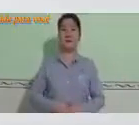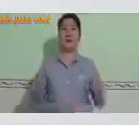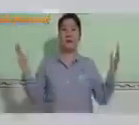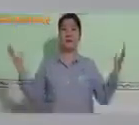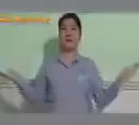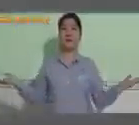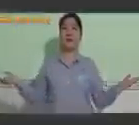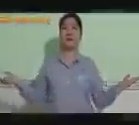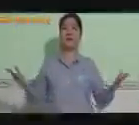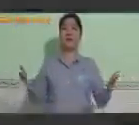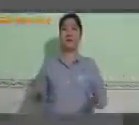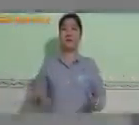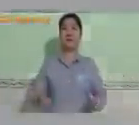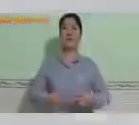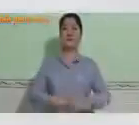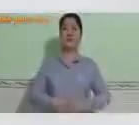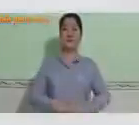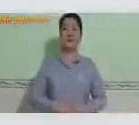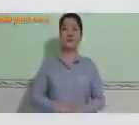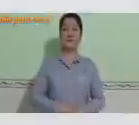é através da amamentação.